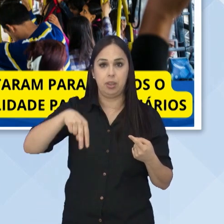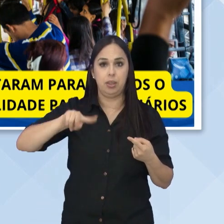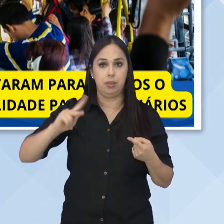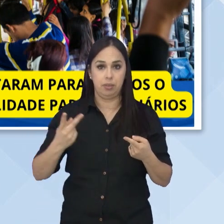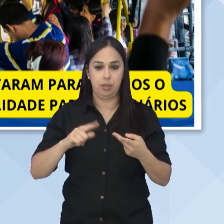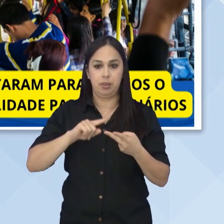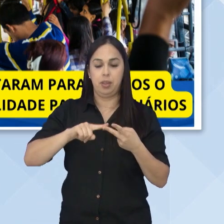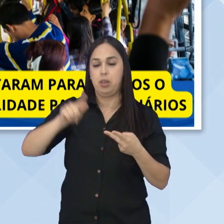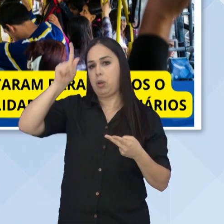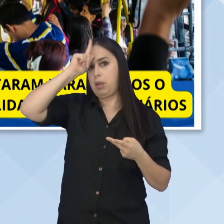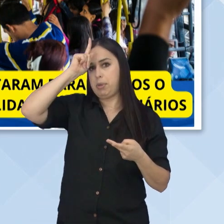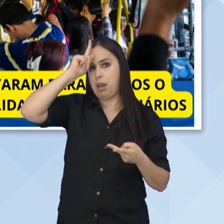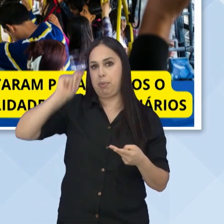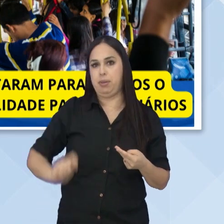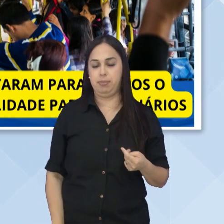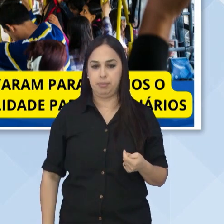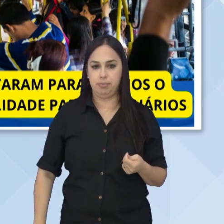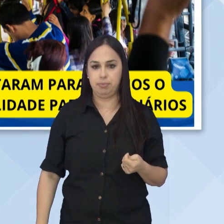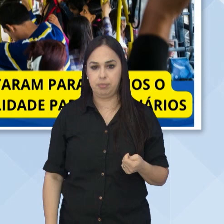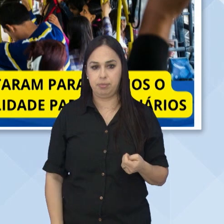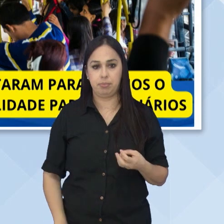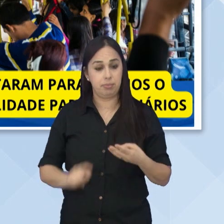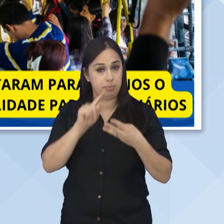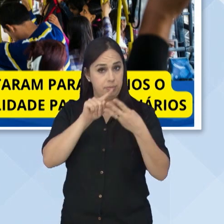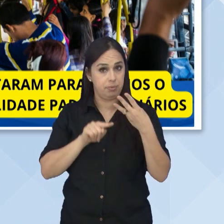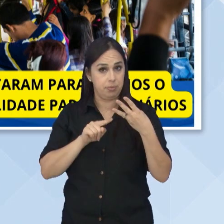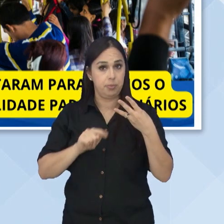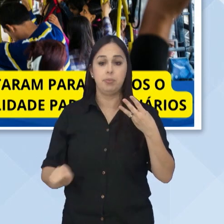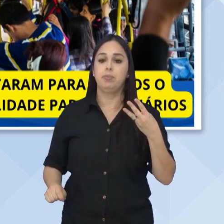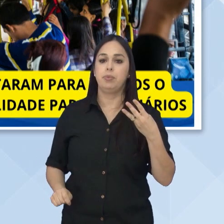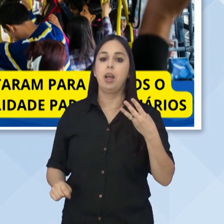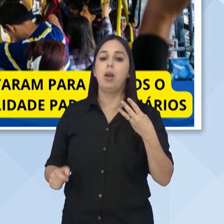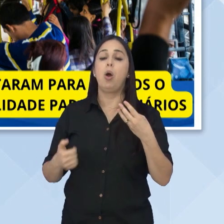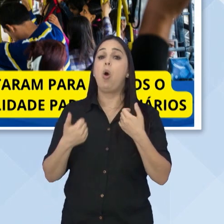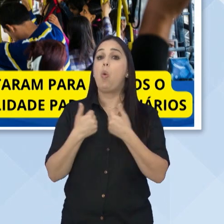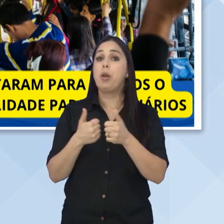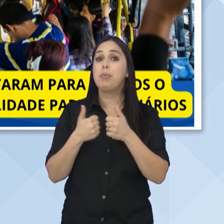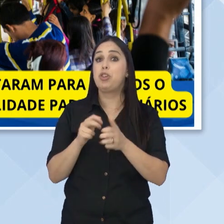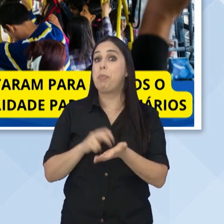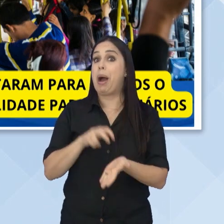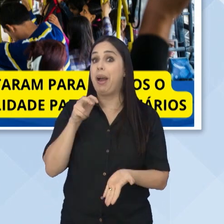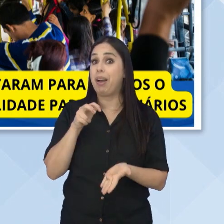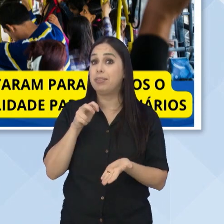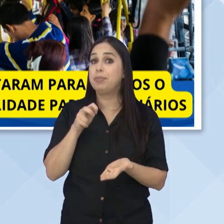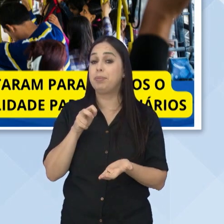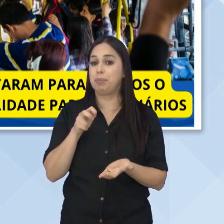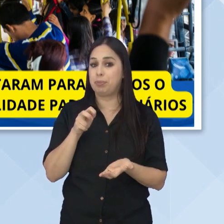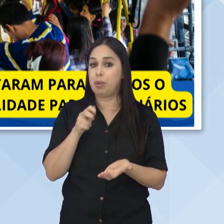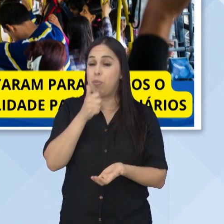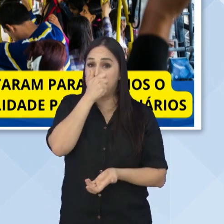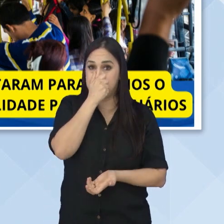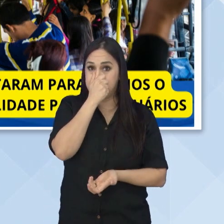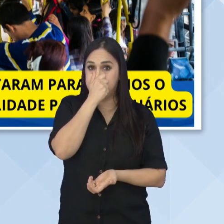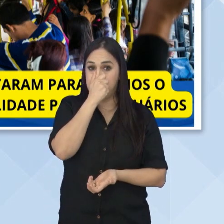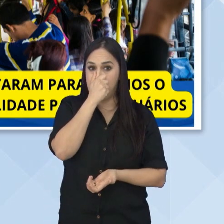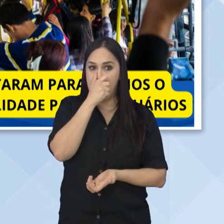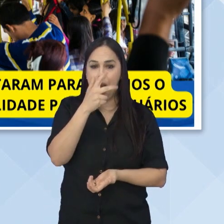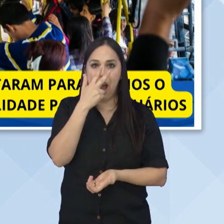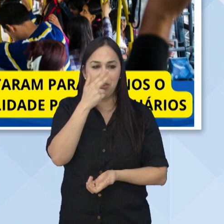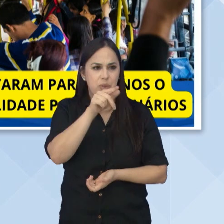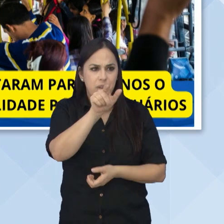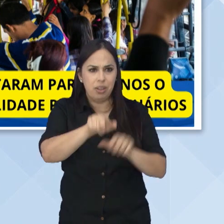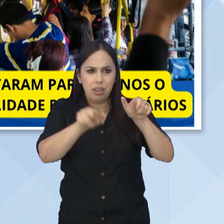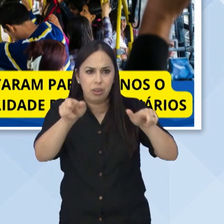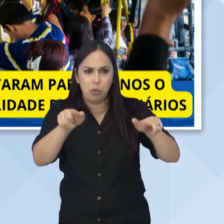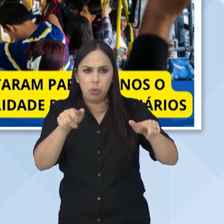Horizonte e Campos Alemães. Isso é o jeito que os ônibus estão andando de manhã. Aqui ninguém anda de ônibus. Acho que um